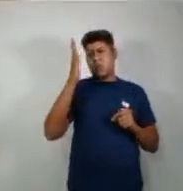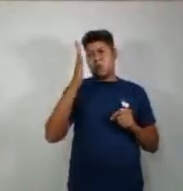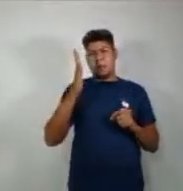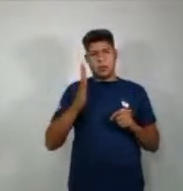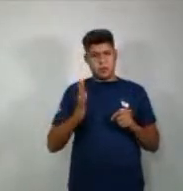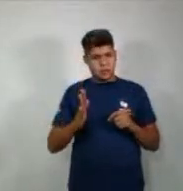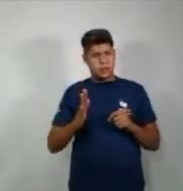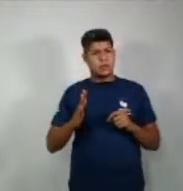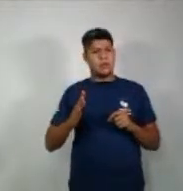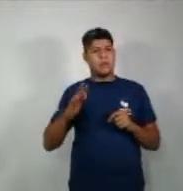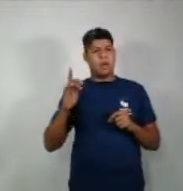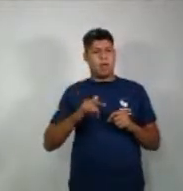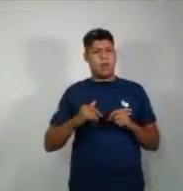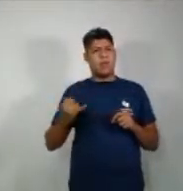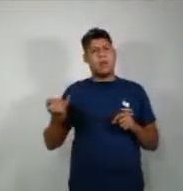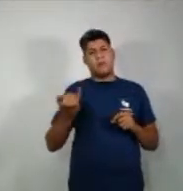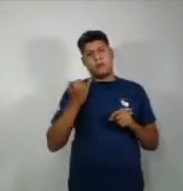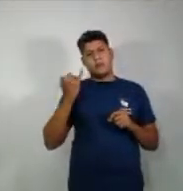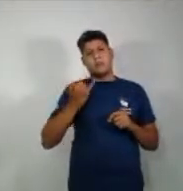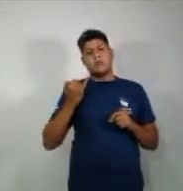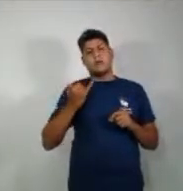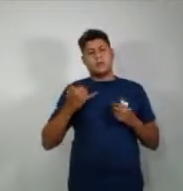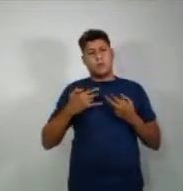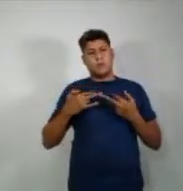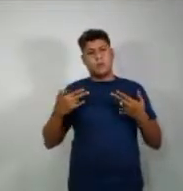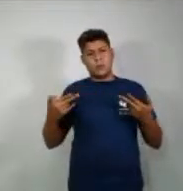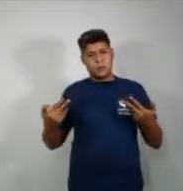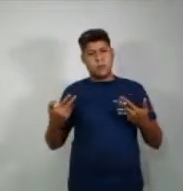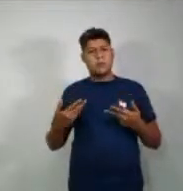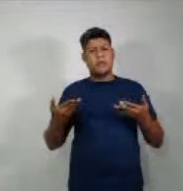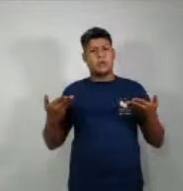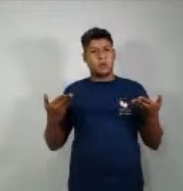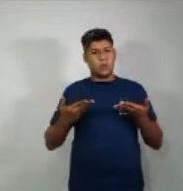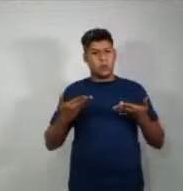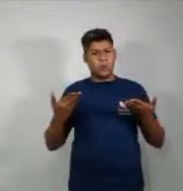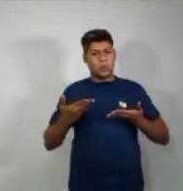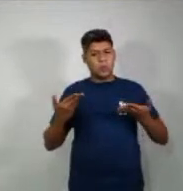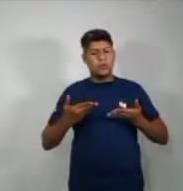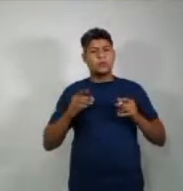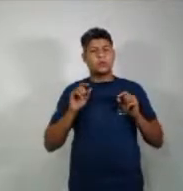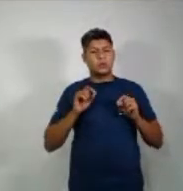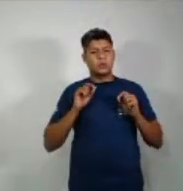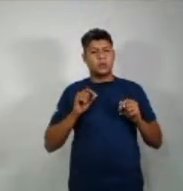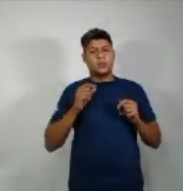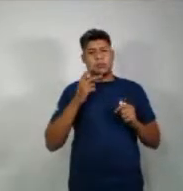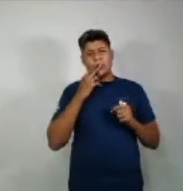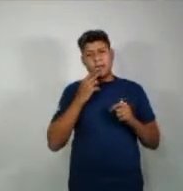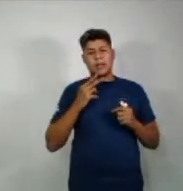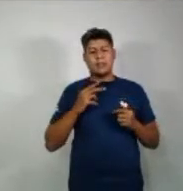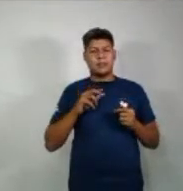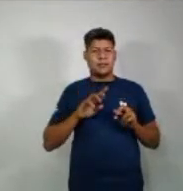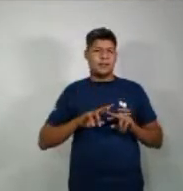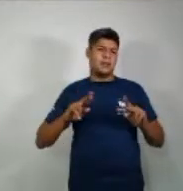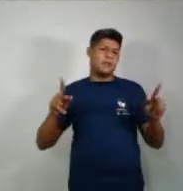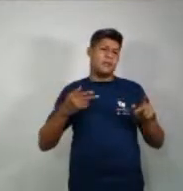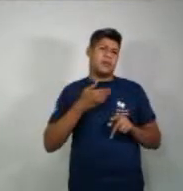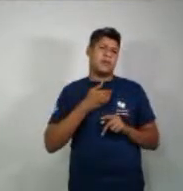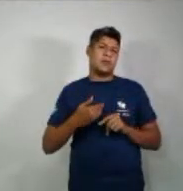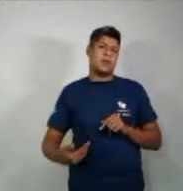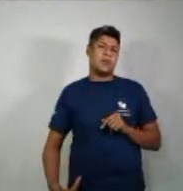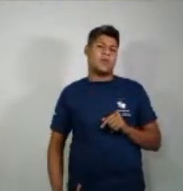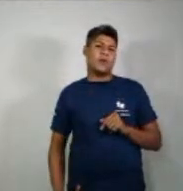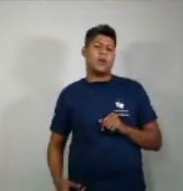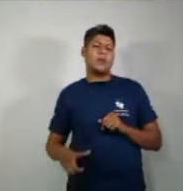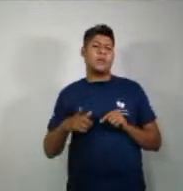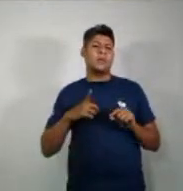tinha importância, que é uma coisa que hoje em dia a gente vê exatamente o oposto. Era um governo que